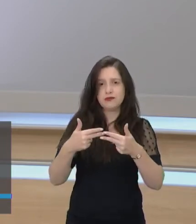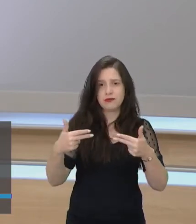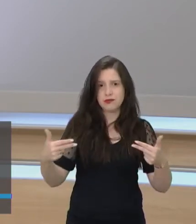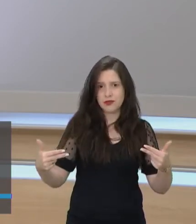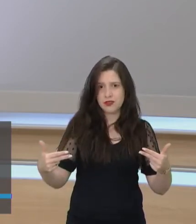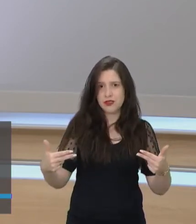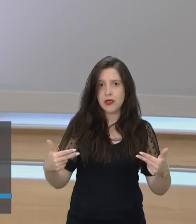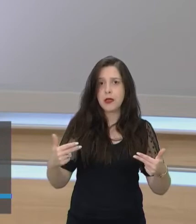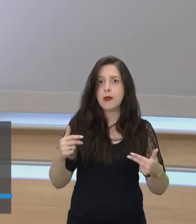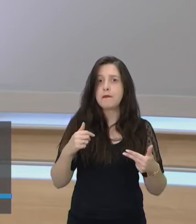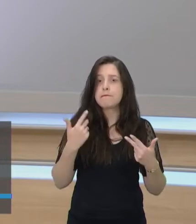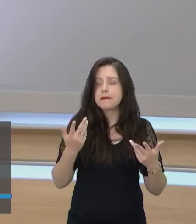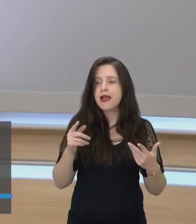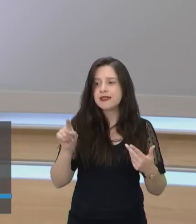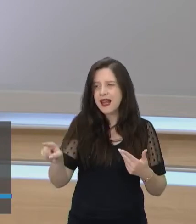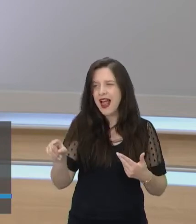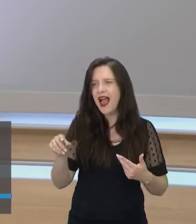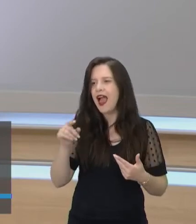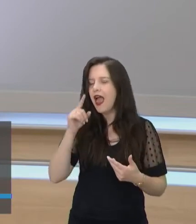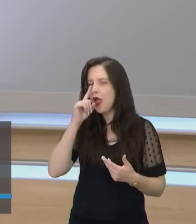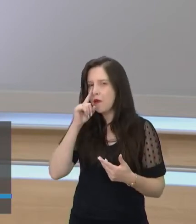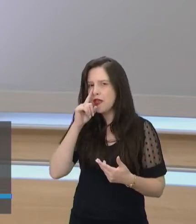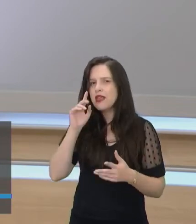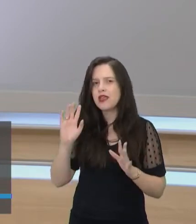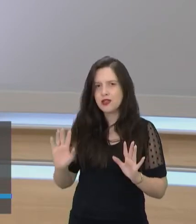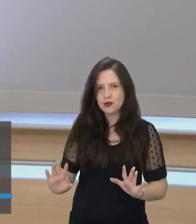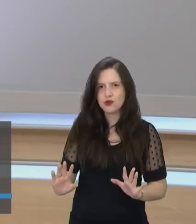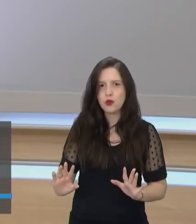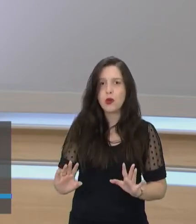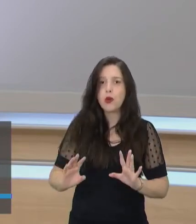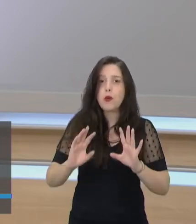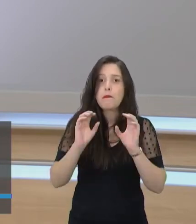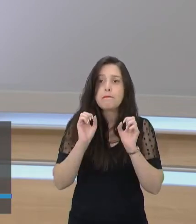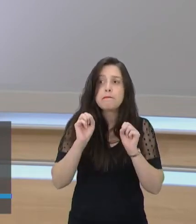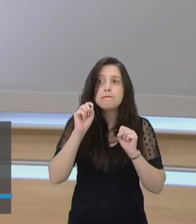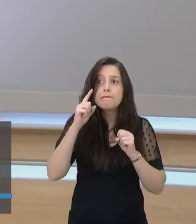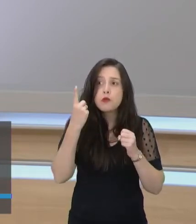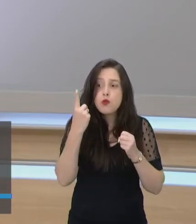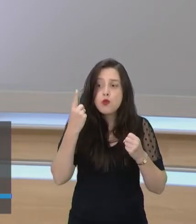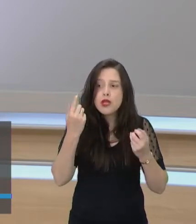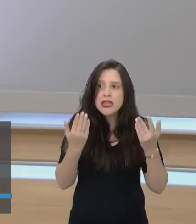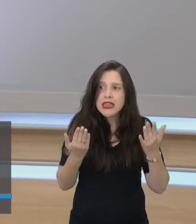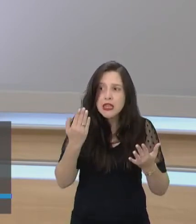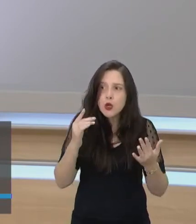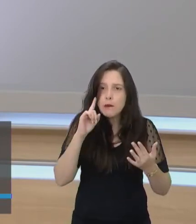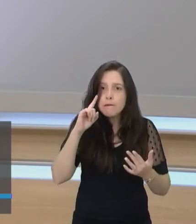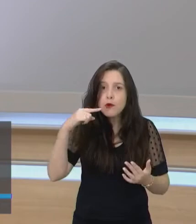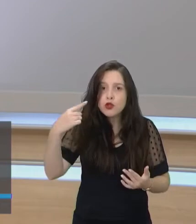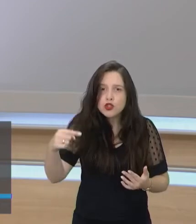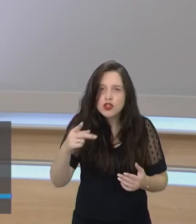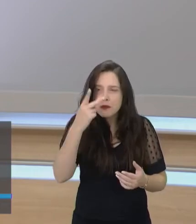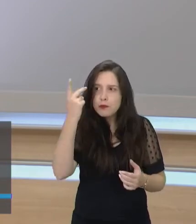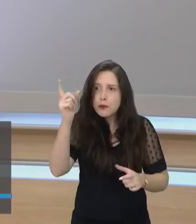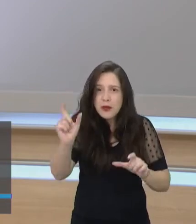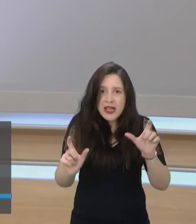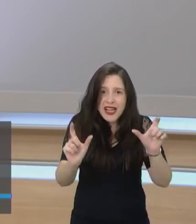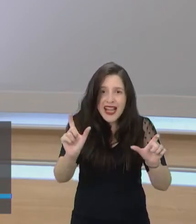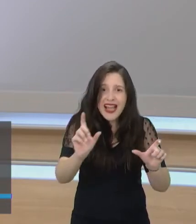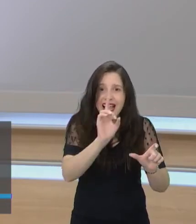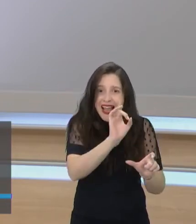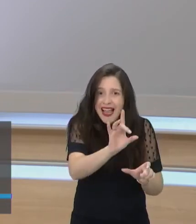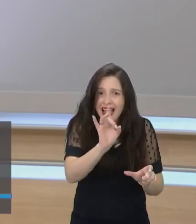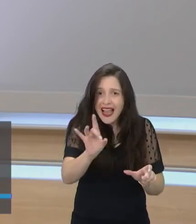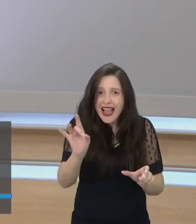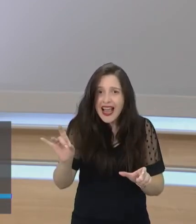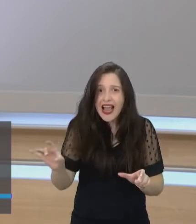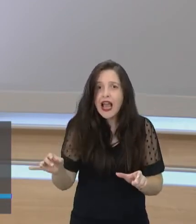estão gastando menos do que isso. Mas imagina, 1 quilo por dia, cada pessoa. Imagina, muitos de nós não moramos